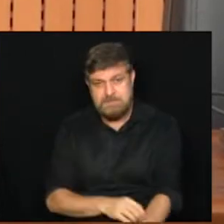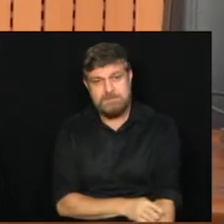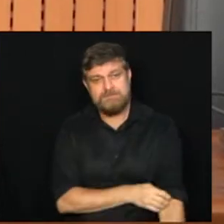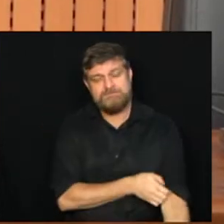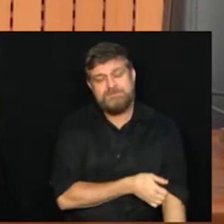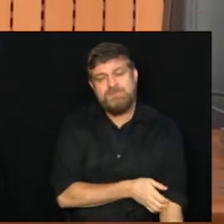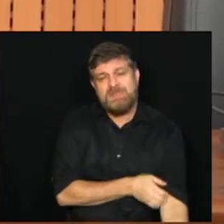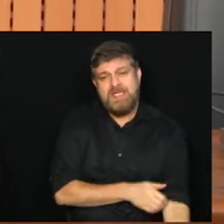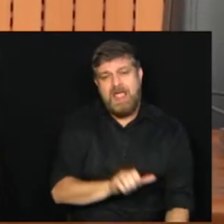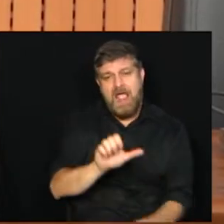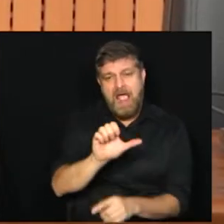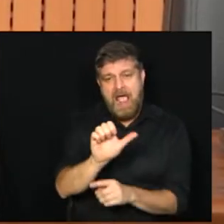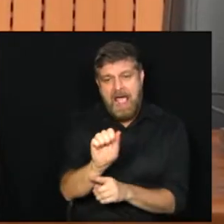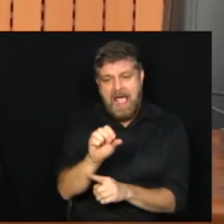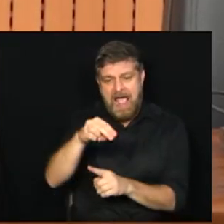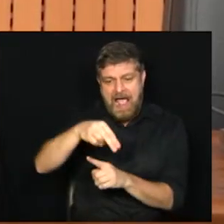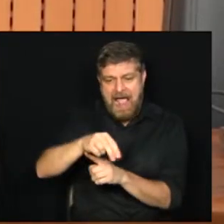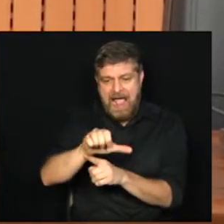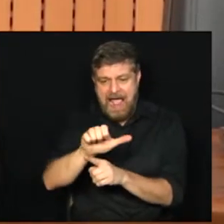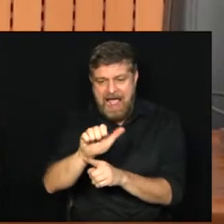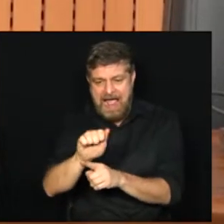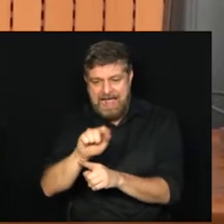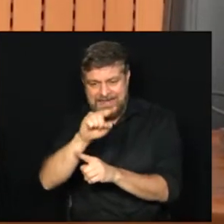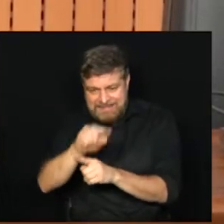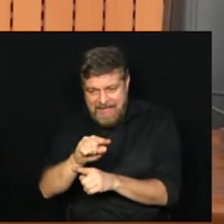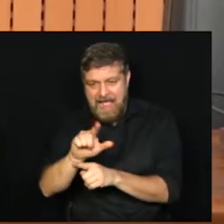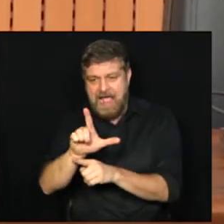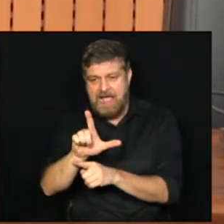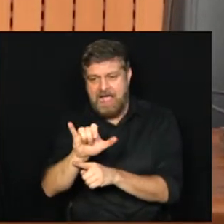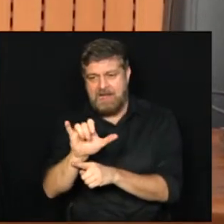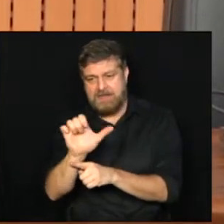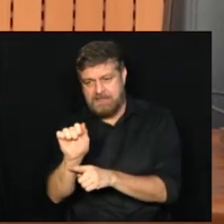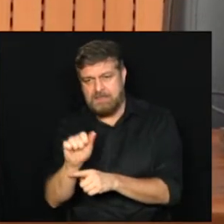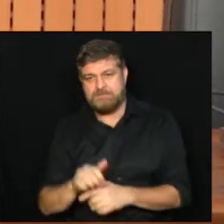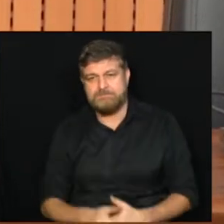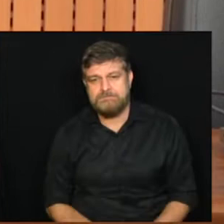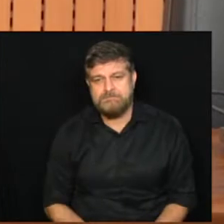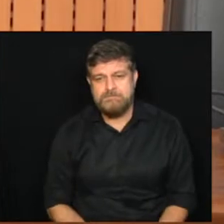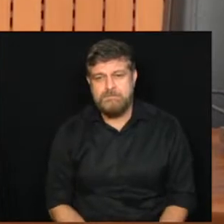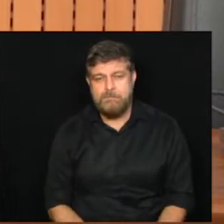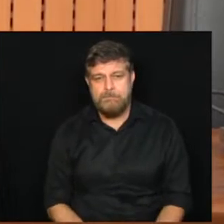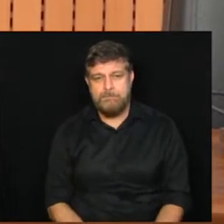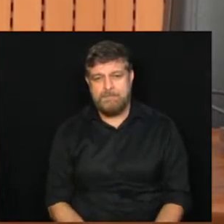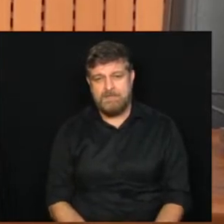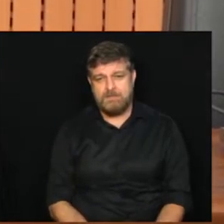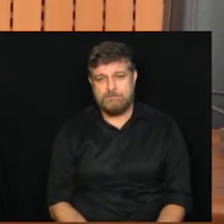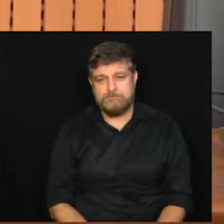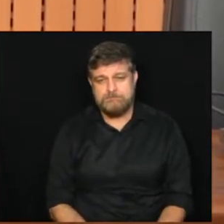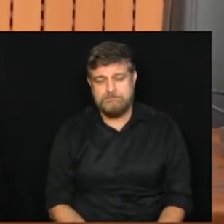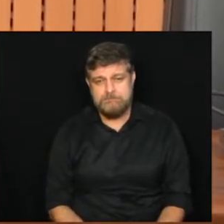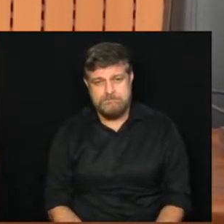Anália, para que faça aí as suas considerações, em seguida o Ayrton. Fecha. Anália?